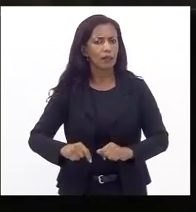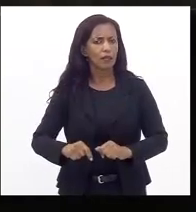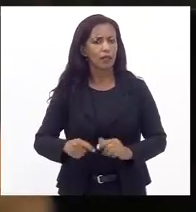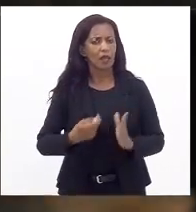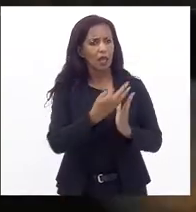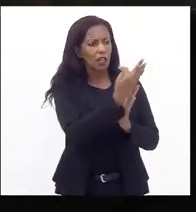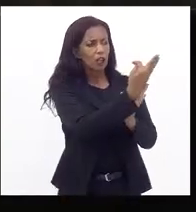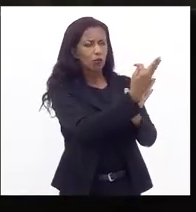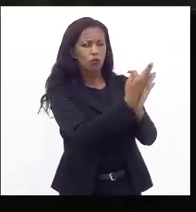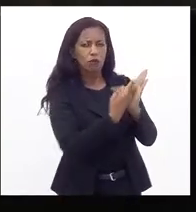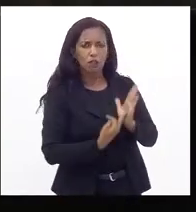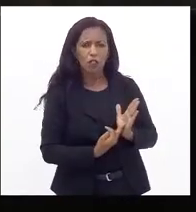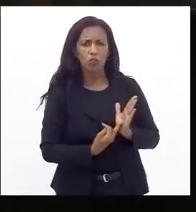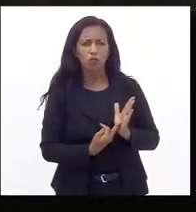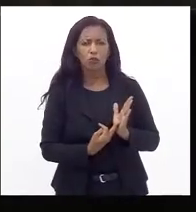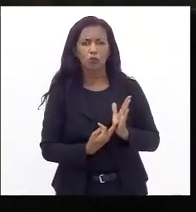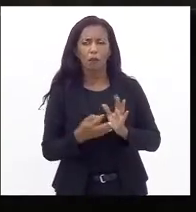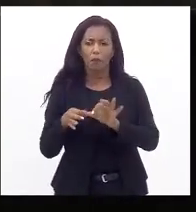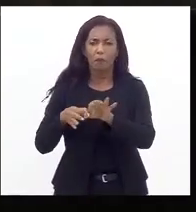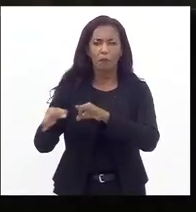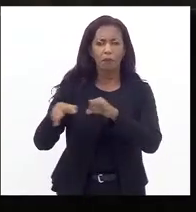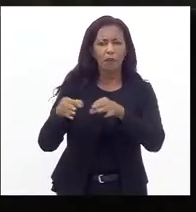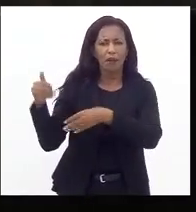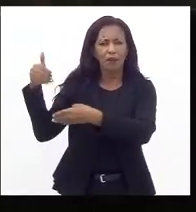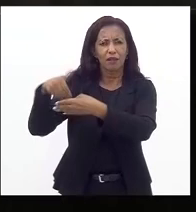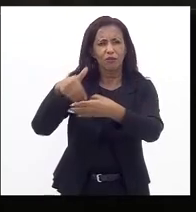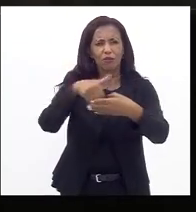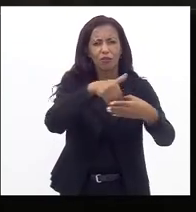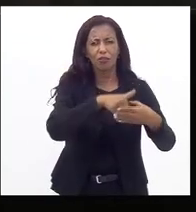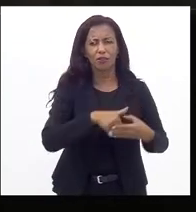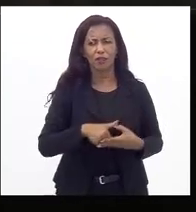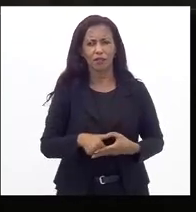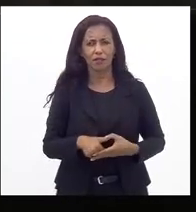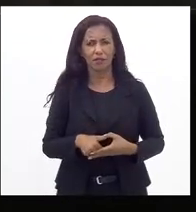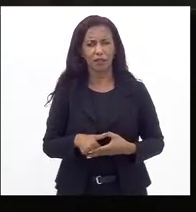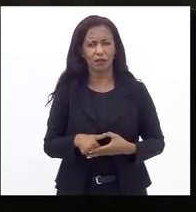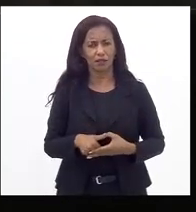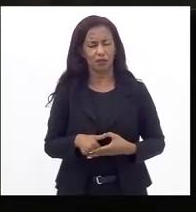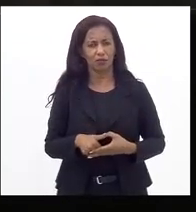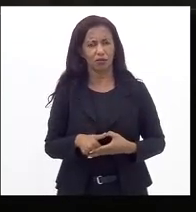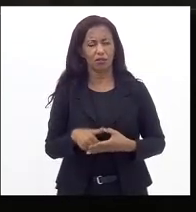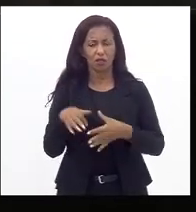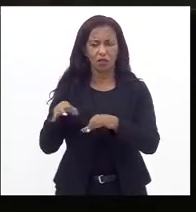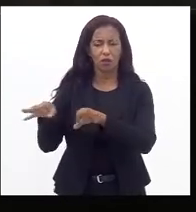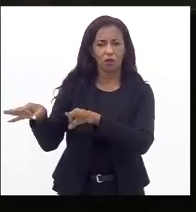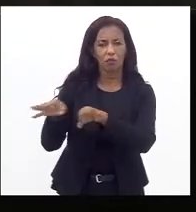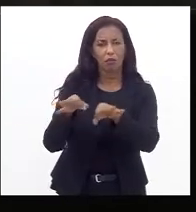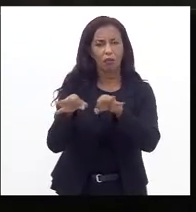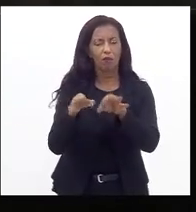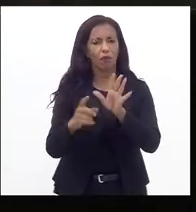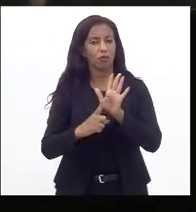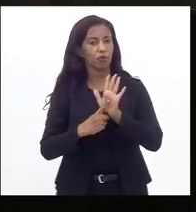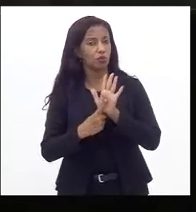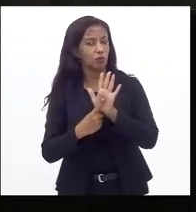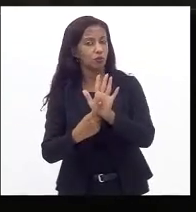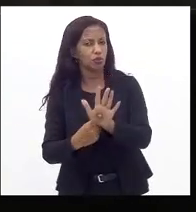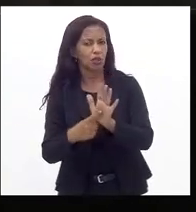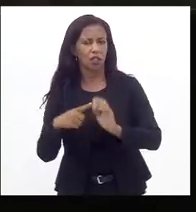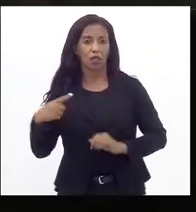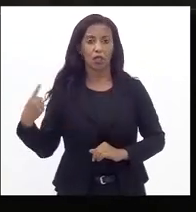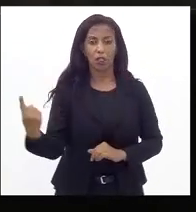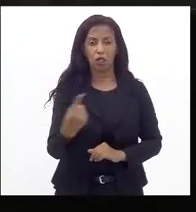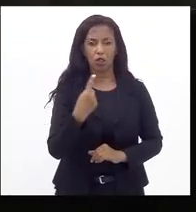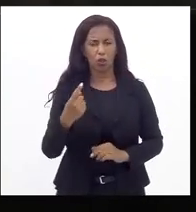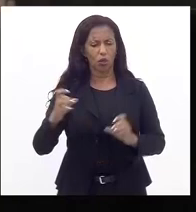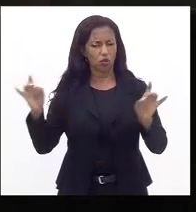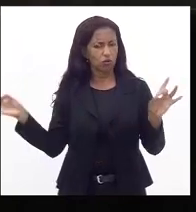texto colocado em votação seria uma uma maneira de mostrar que nós